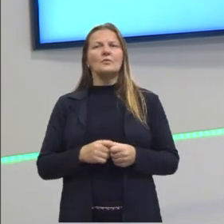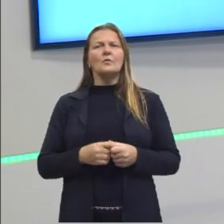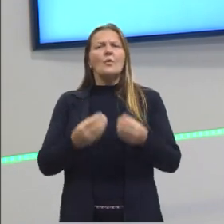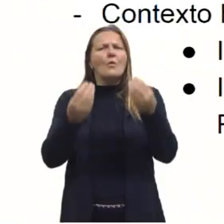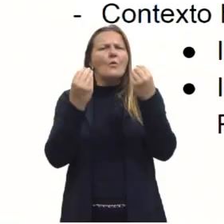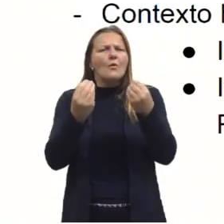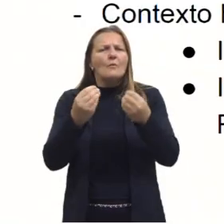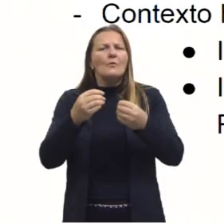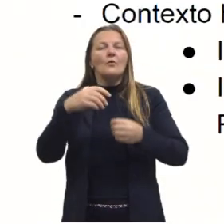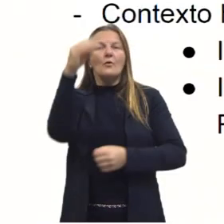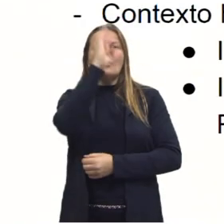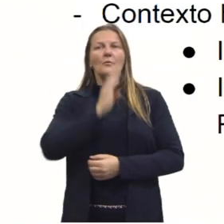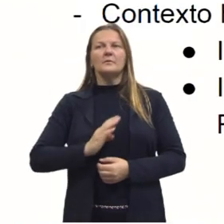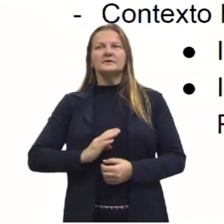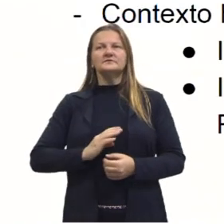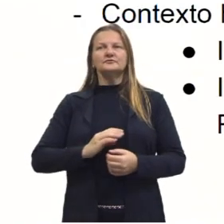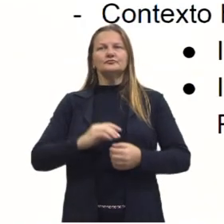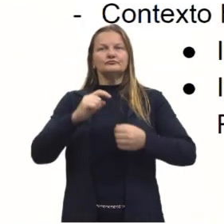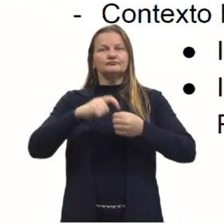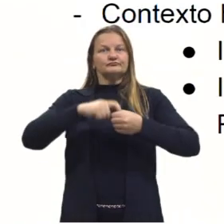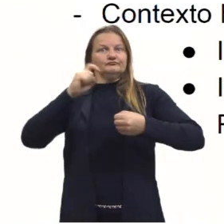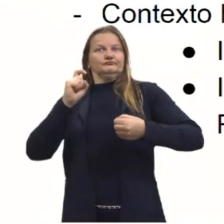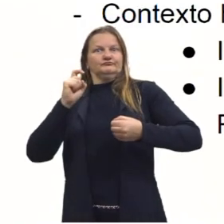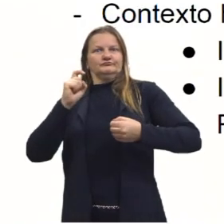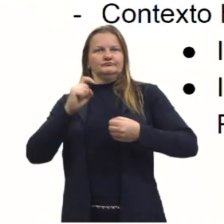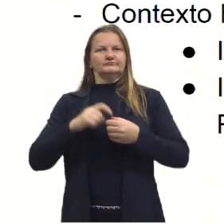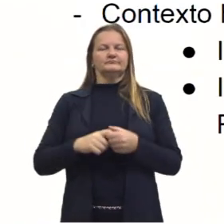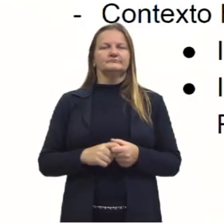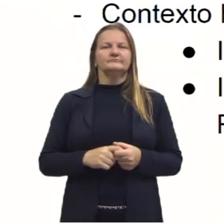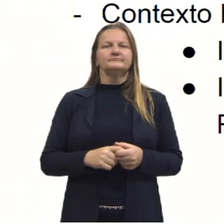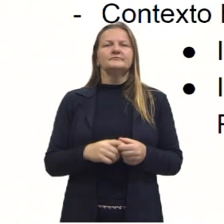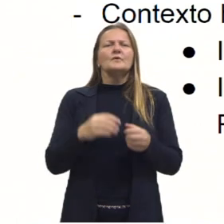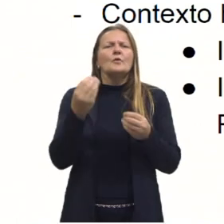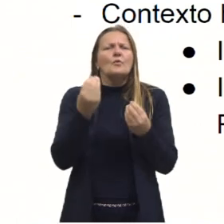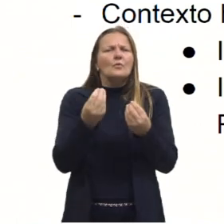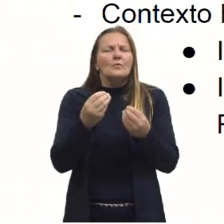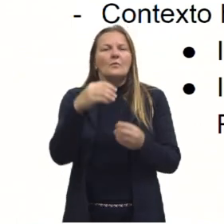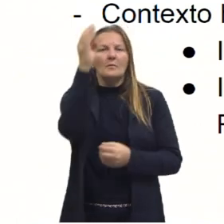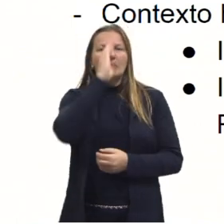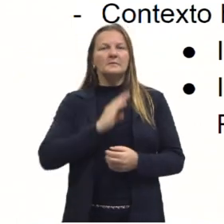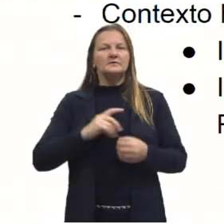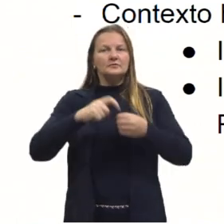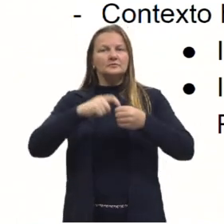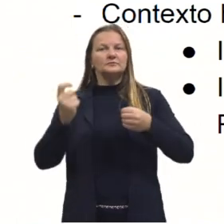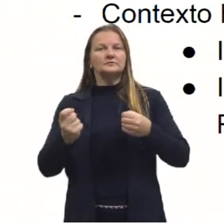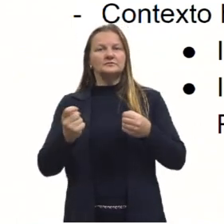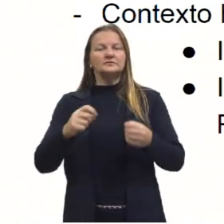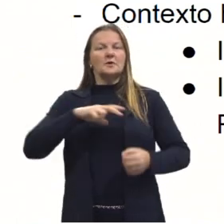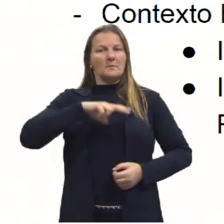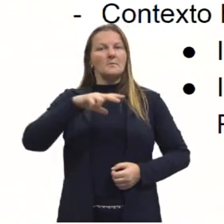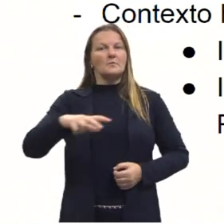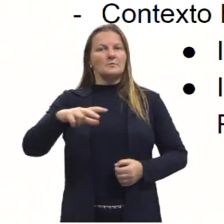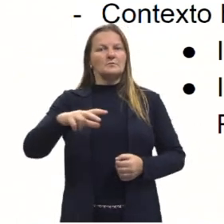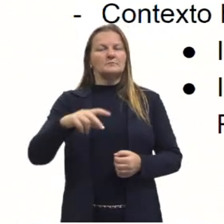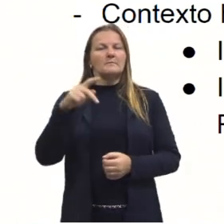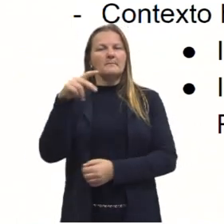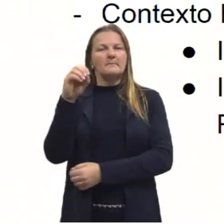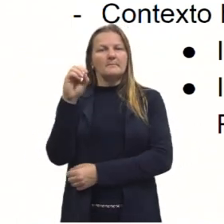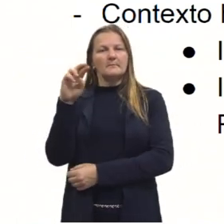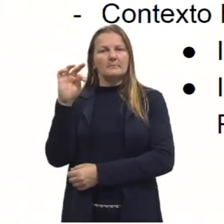como o Brasil se tornou independente então o Brasil se tornou Independente de Portugal